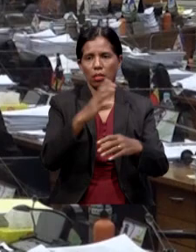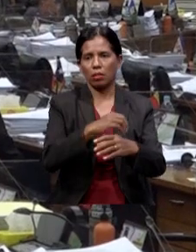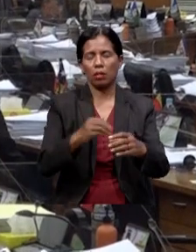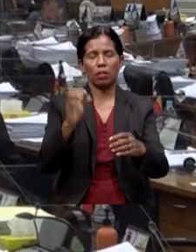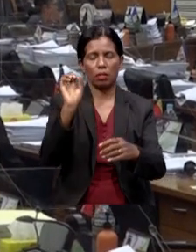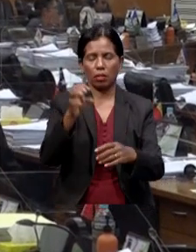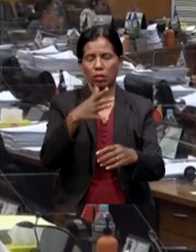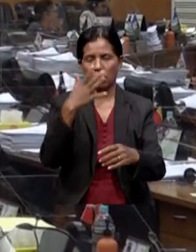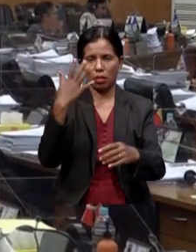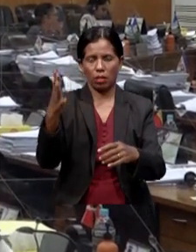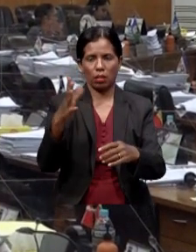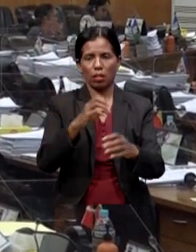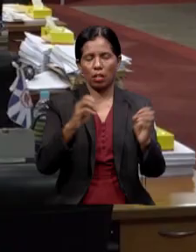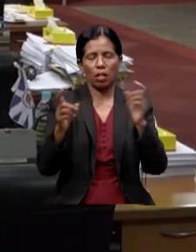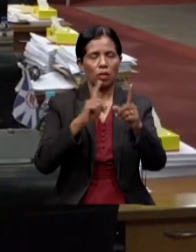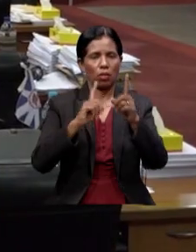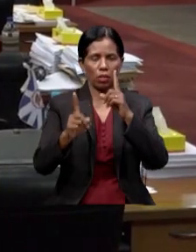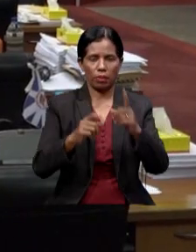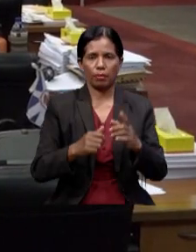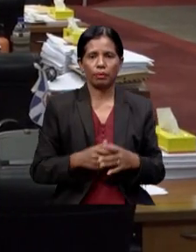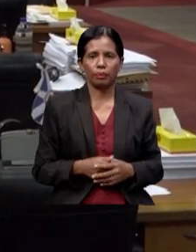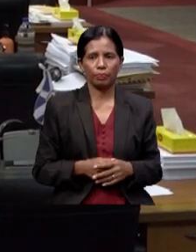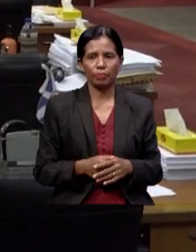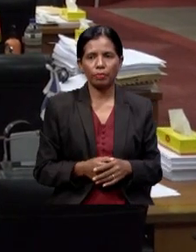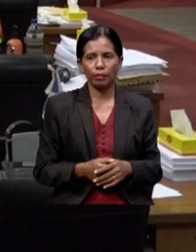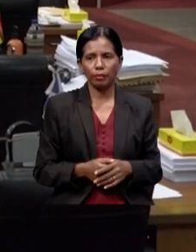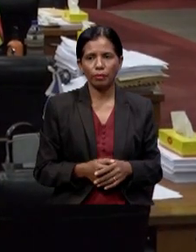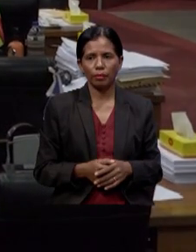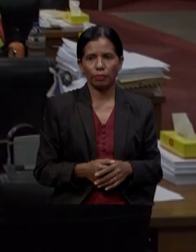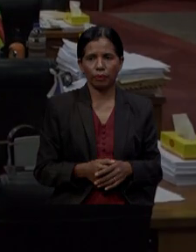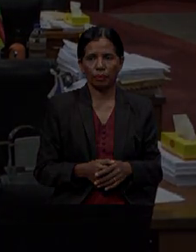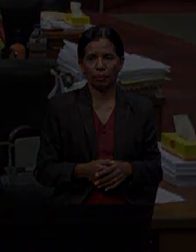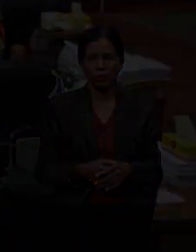sanuresin lima latama sen justifikasang rumah. Aderito Ximenes, Jaime dos Santos, GMN.